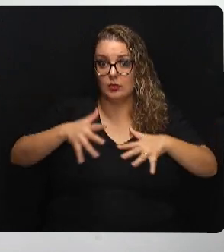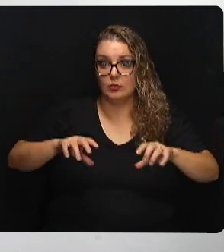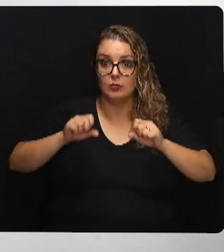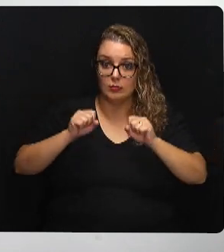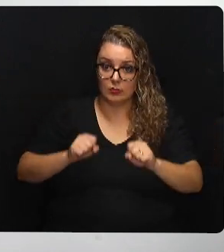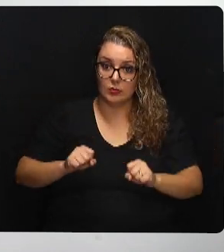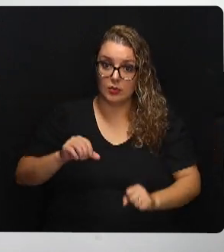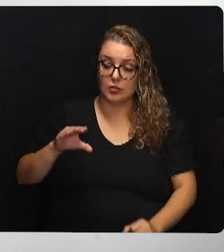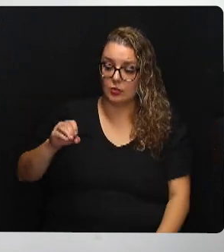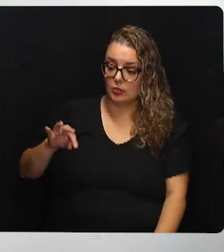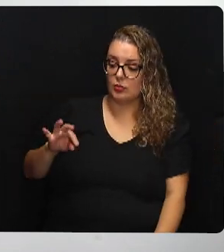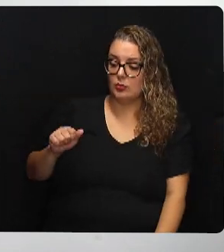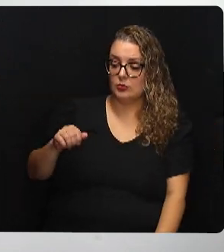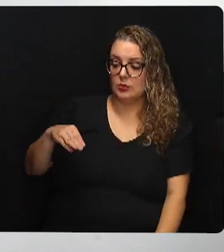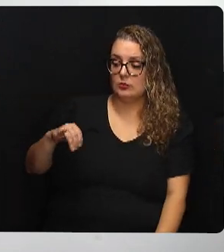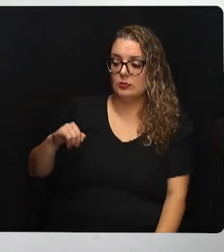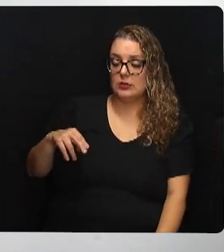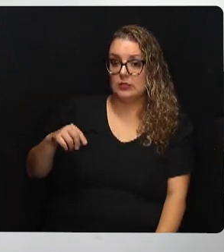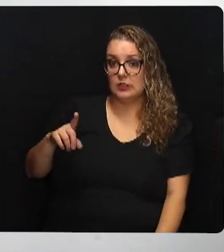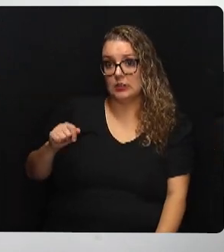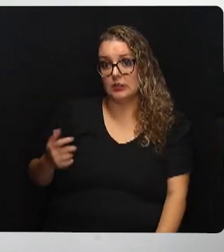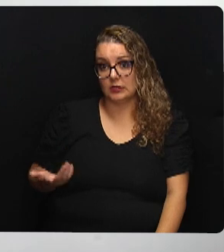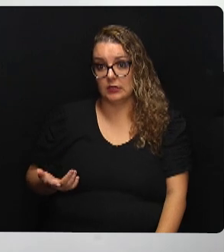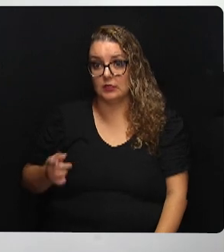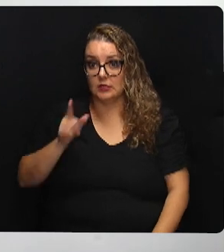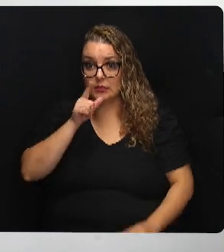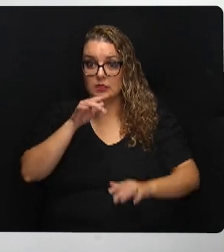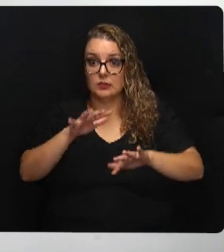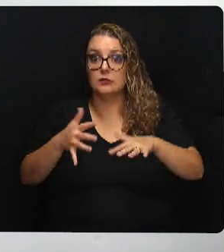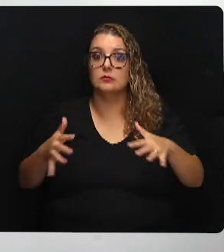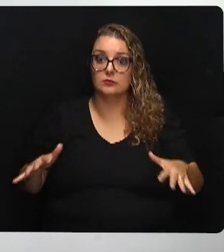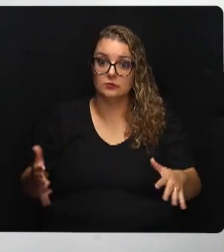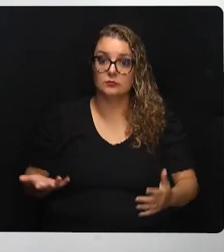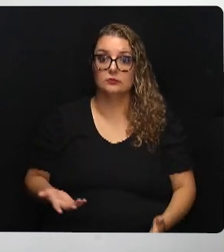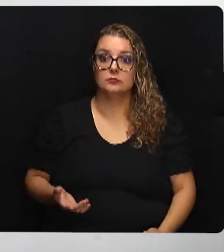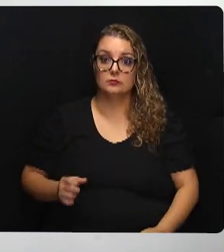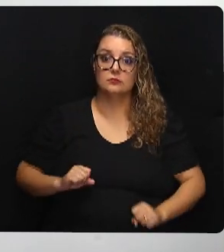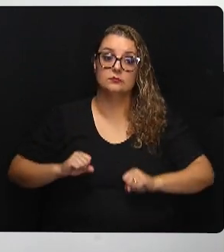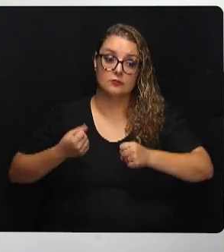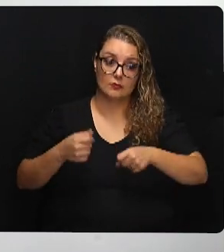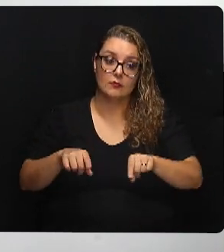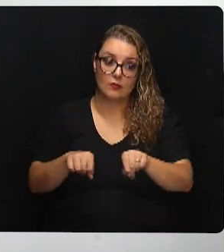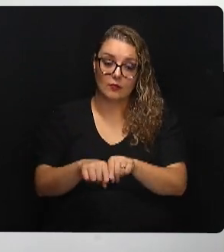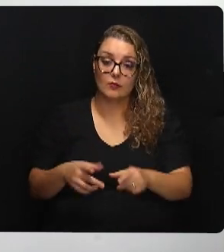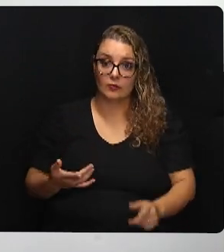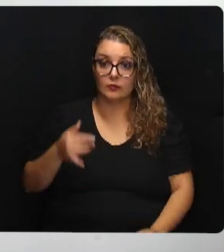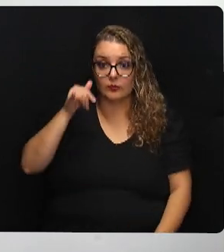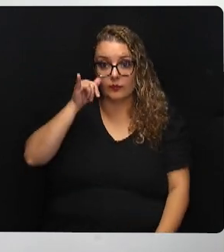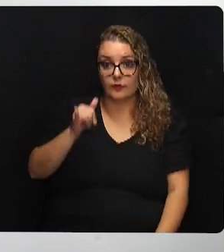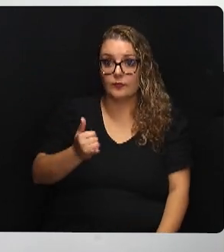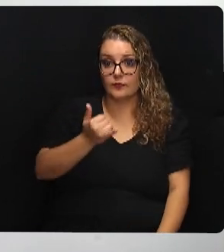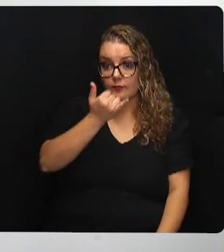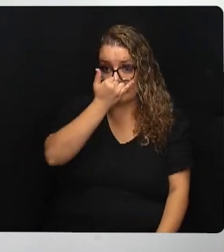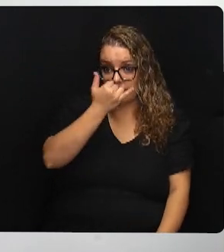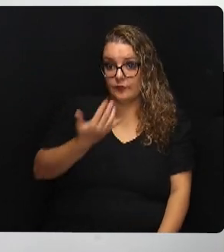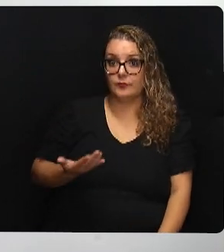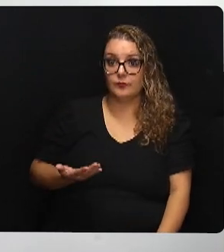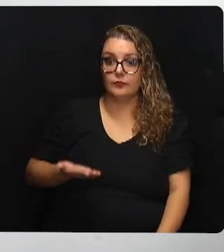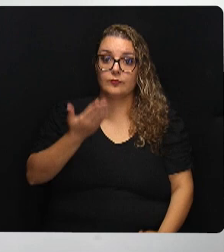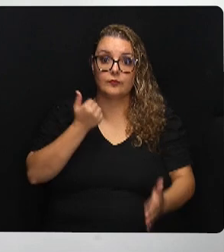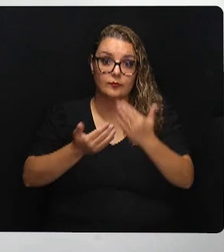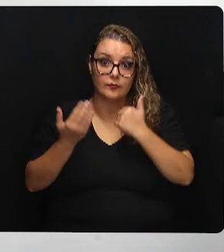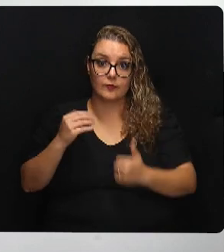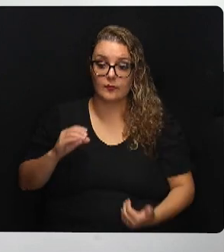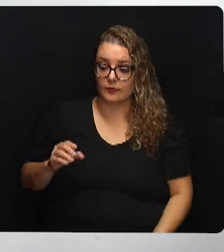uma água que potencialmente pode estar contaminada no mar. E aí eu reforço também evitar a